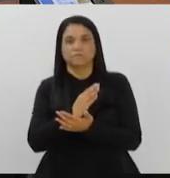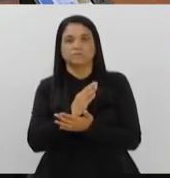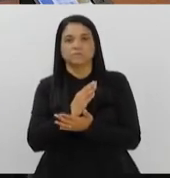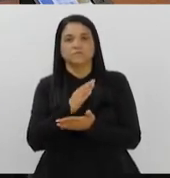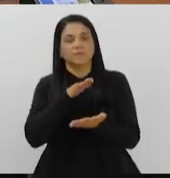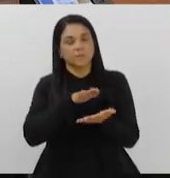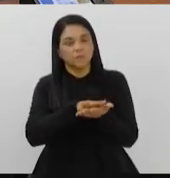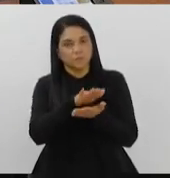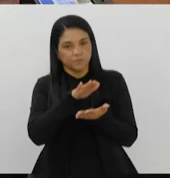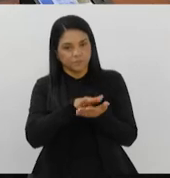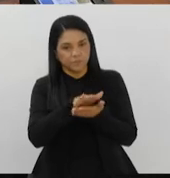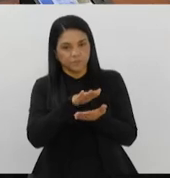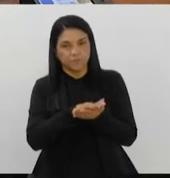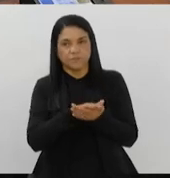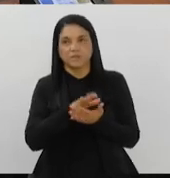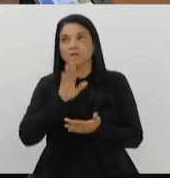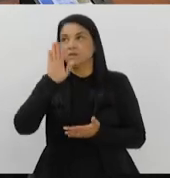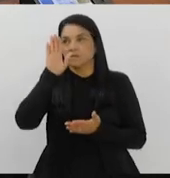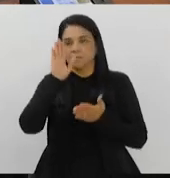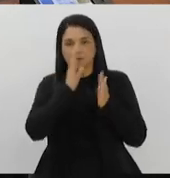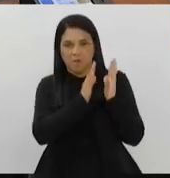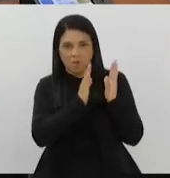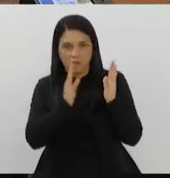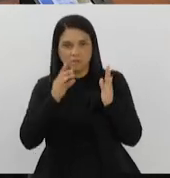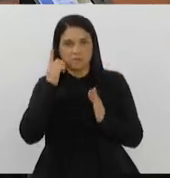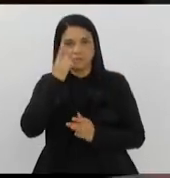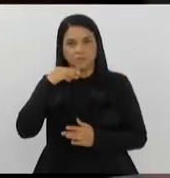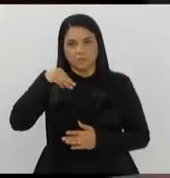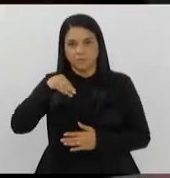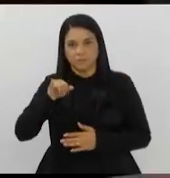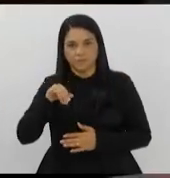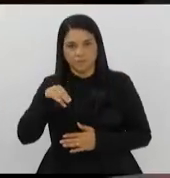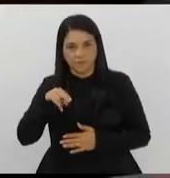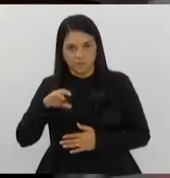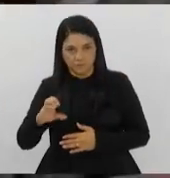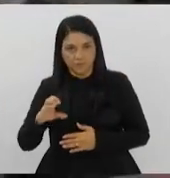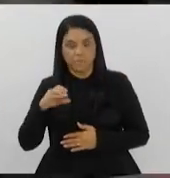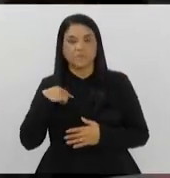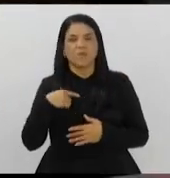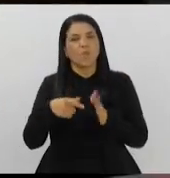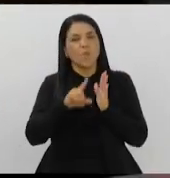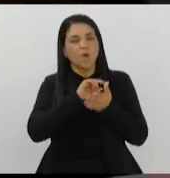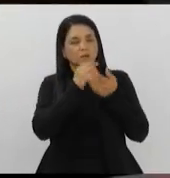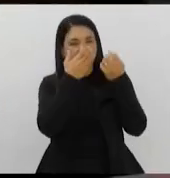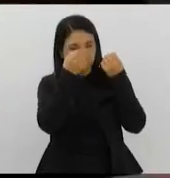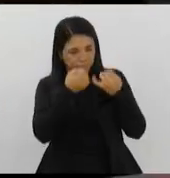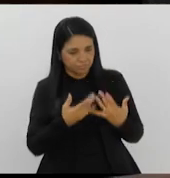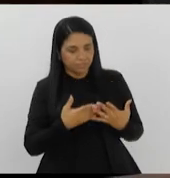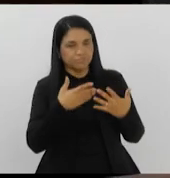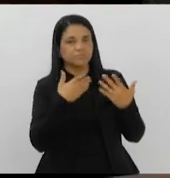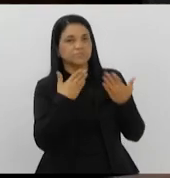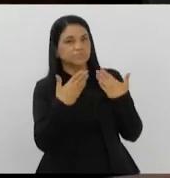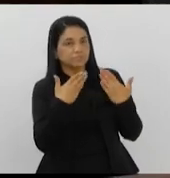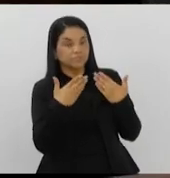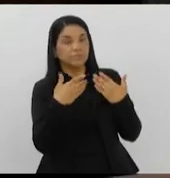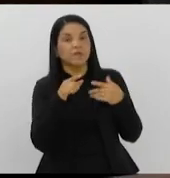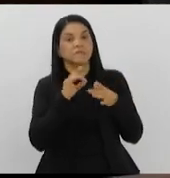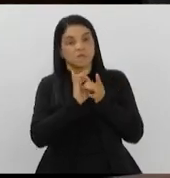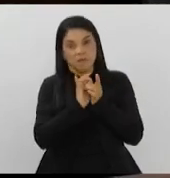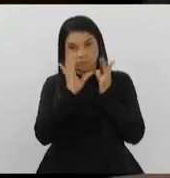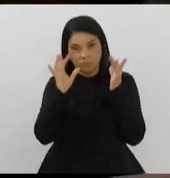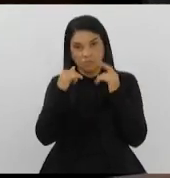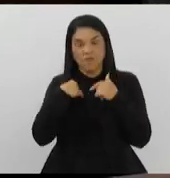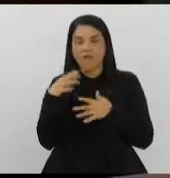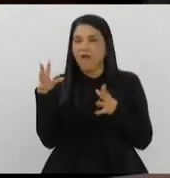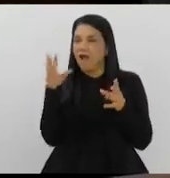a publicação. Pela ordem, senhor presidente. Deputado Mink. Eu havia falado antes com Vossa Excelência autorizou. É bem rápido.